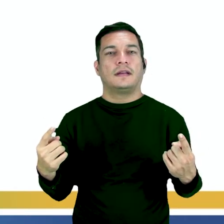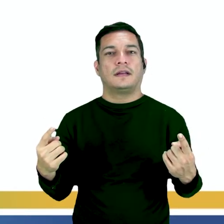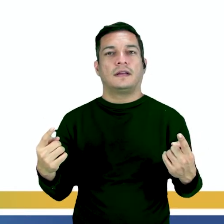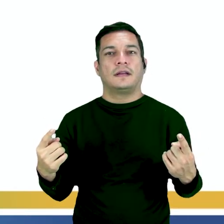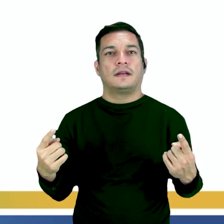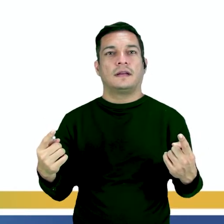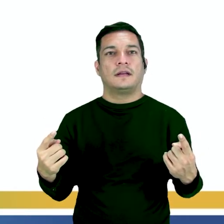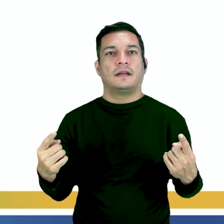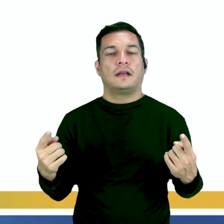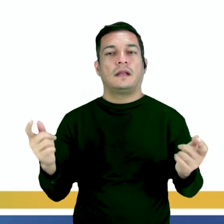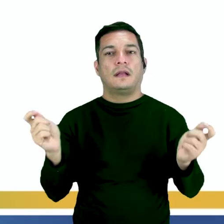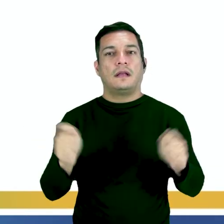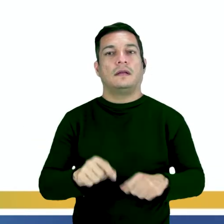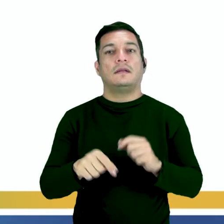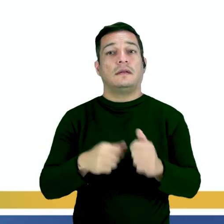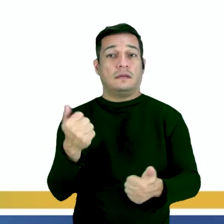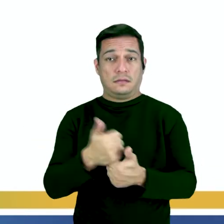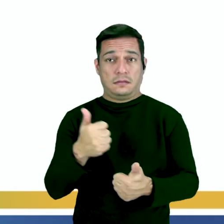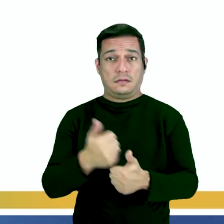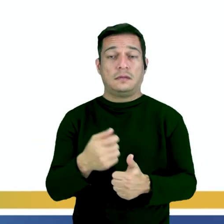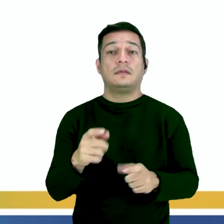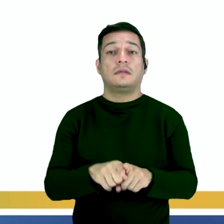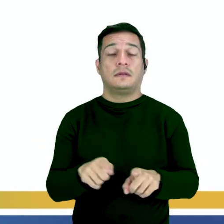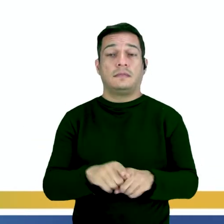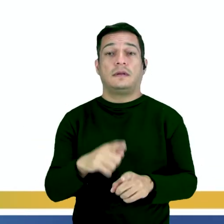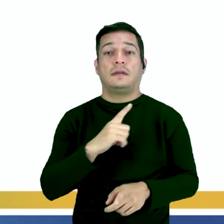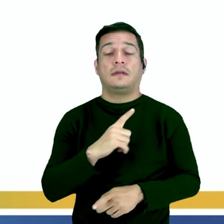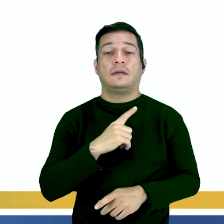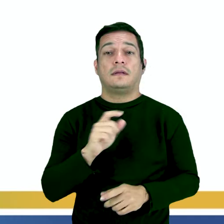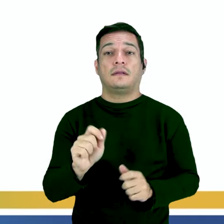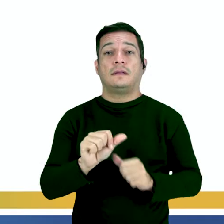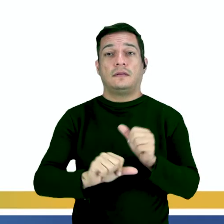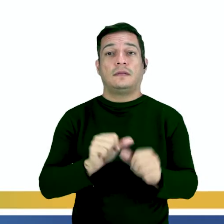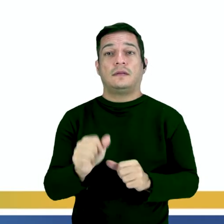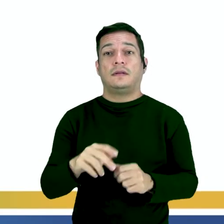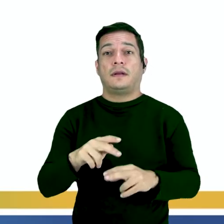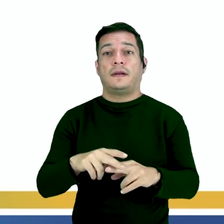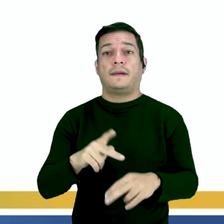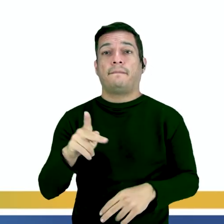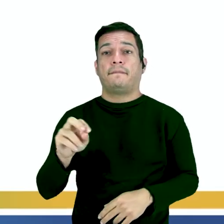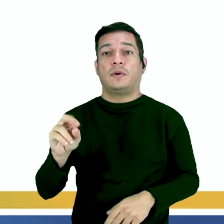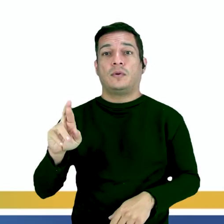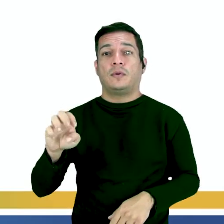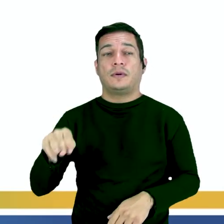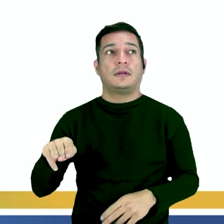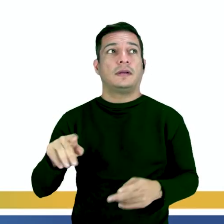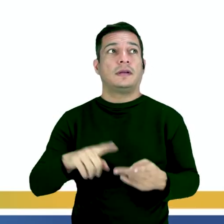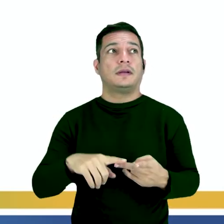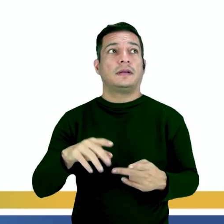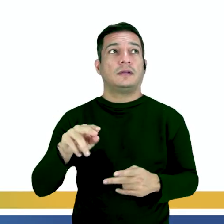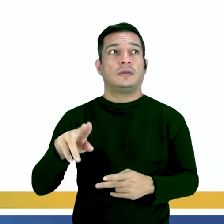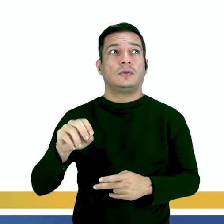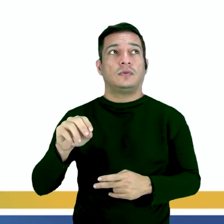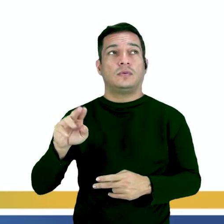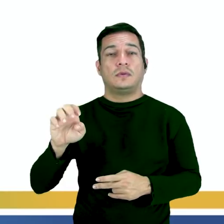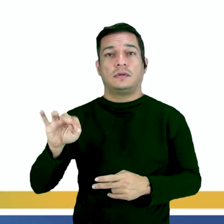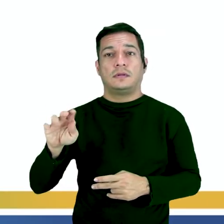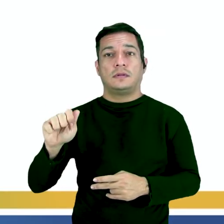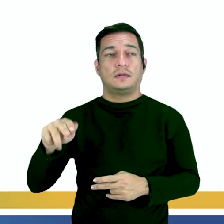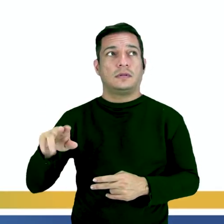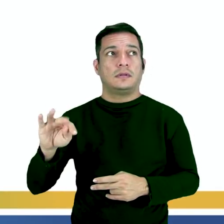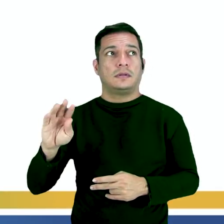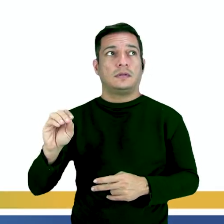tem possibilidades de substituições, como você pode trocar ali pelo porém, pelo no entanto, né? Então